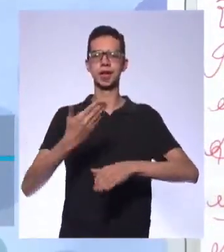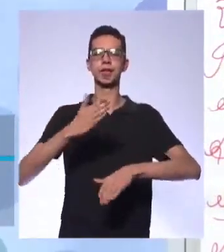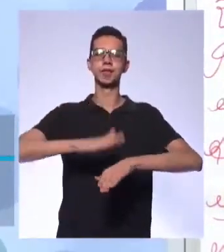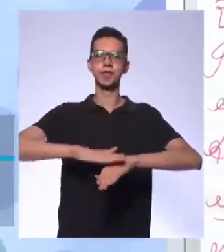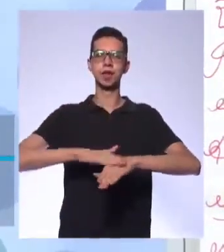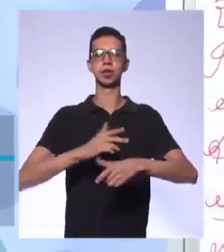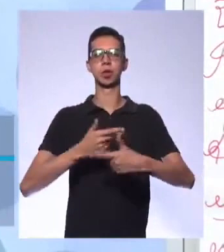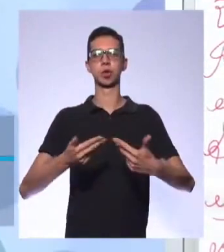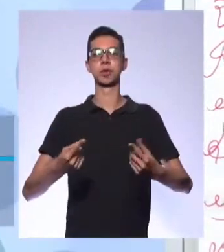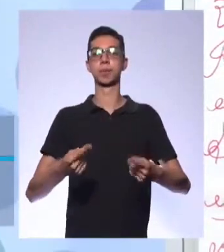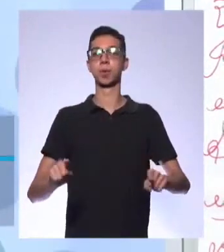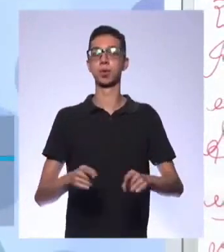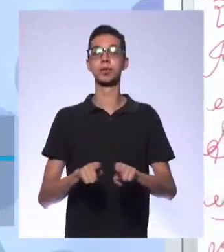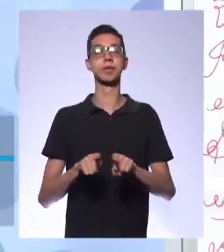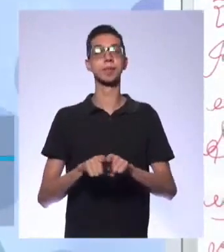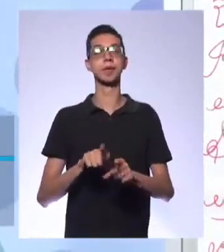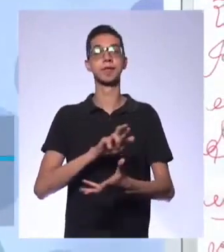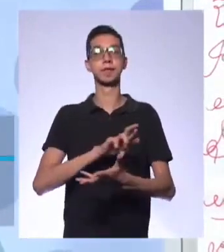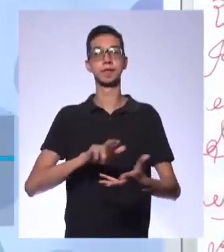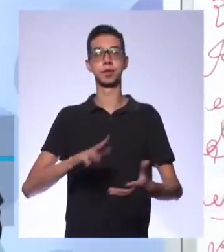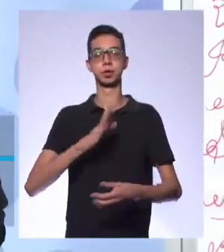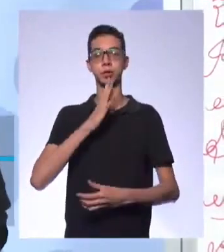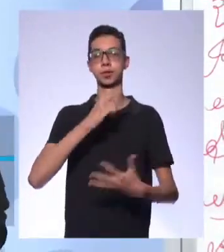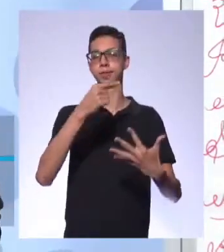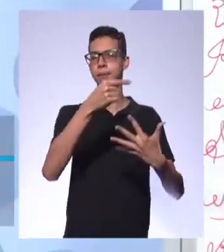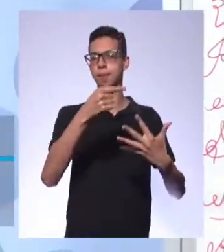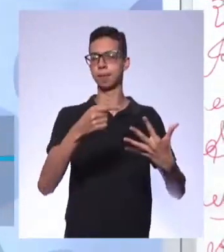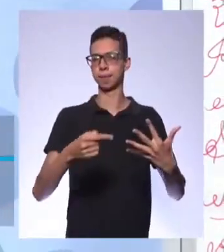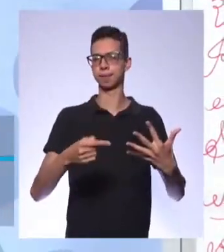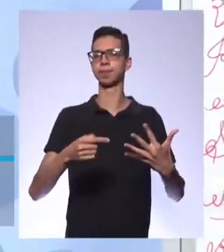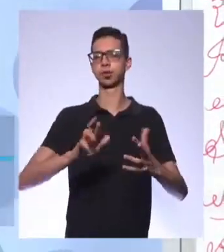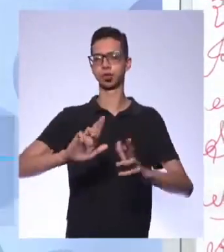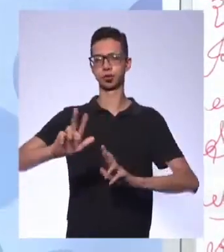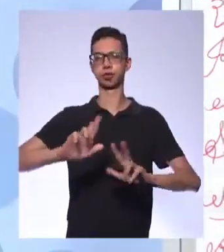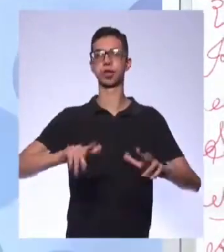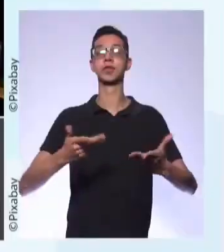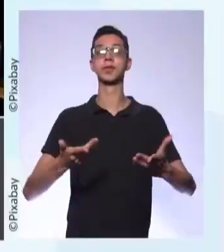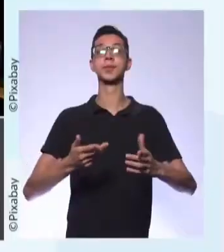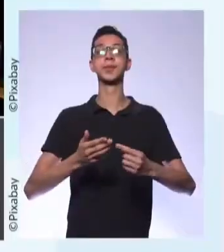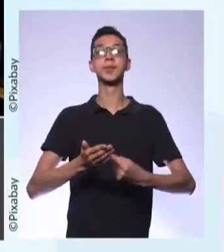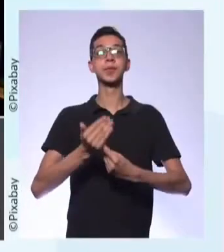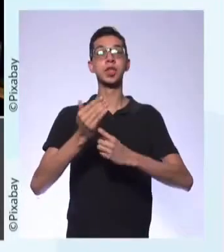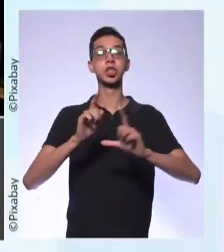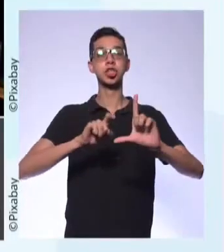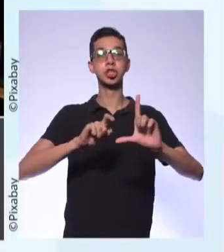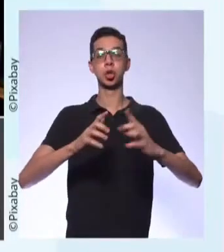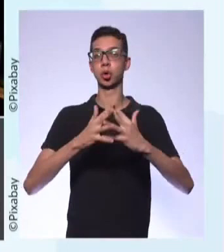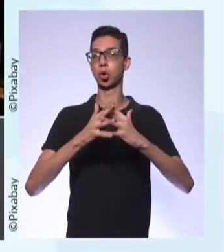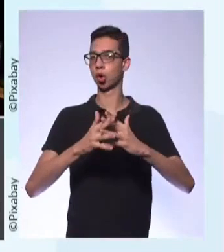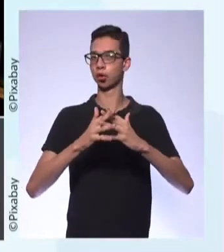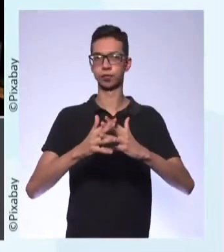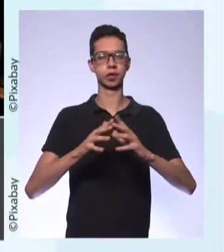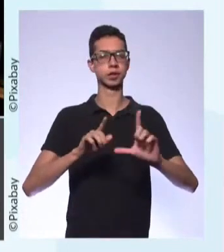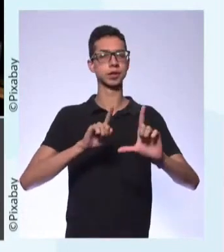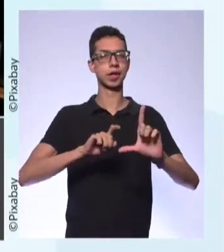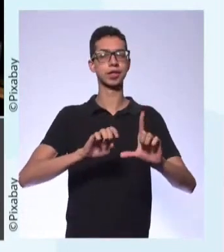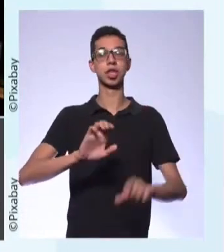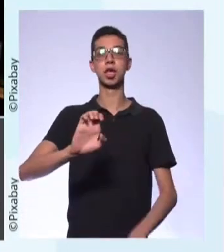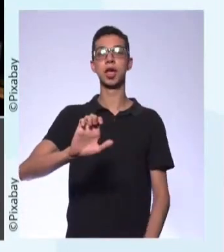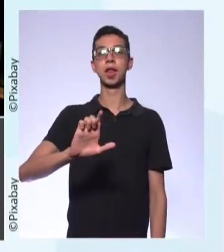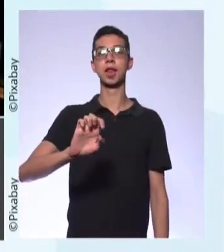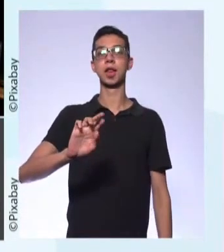musical como em outras áreas do conhecimento, certo? A tecnologia digital a gente não deve confundir com a tecnologia eletrônica, tá,